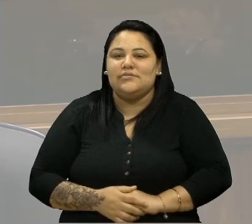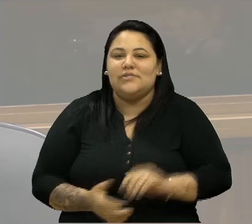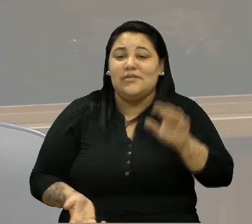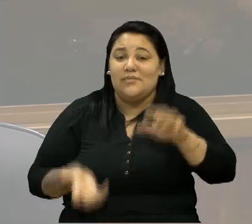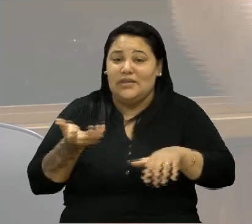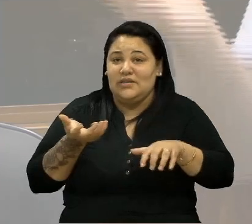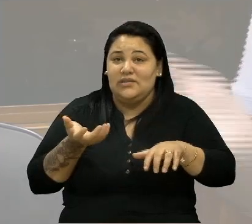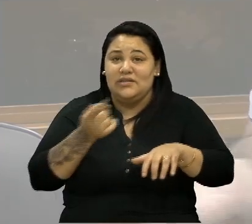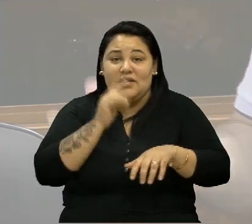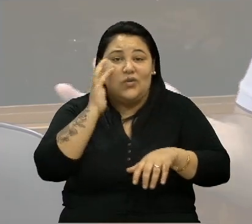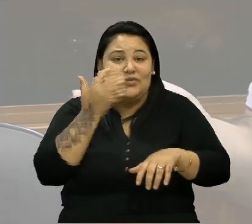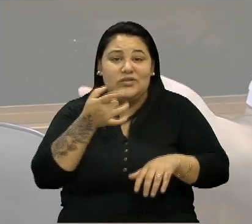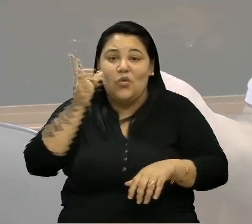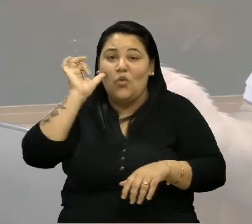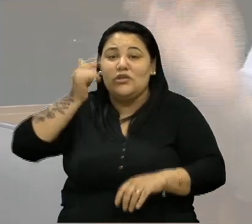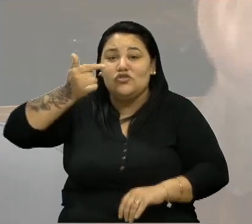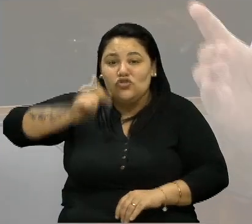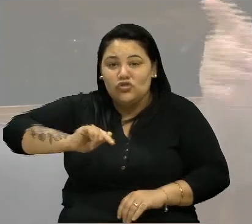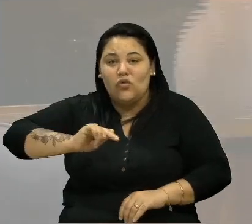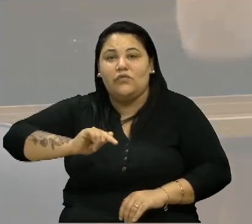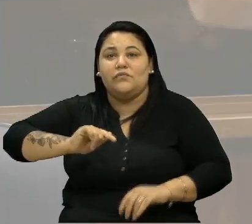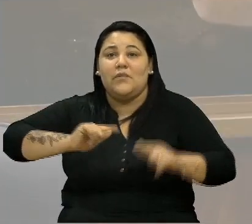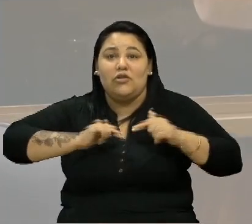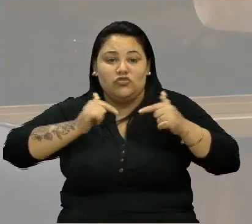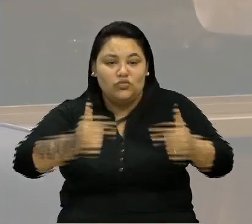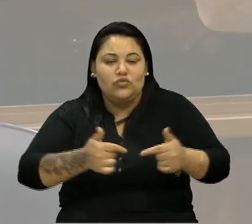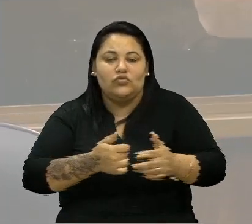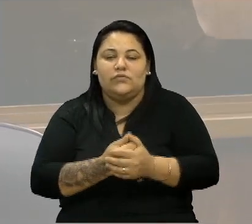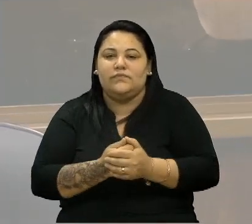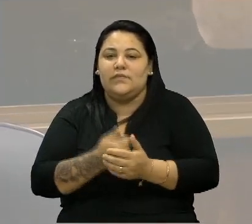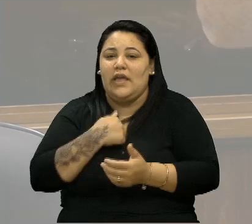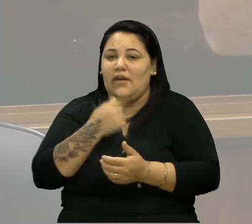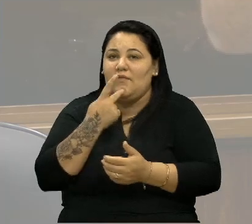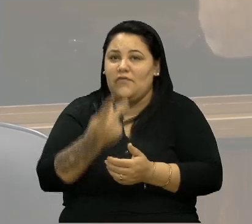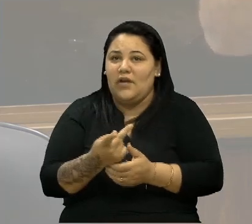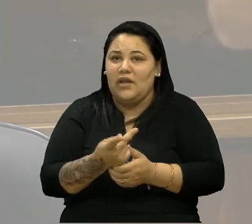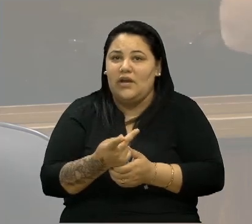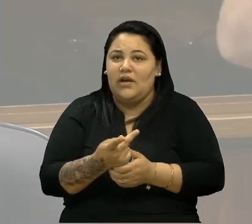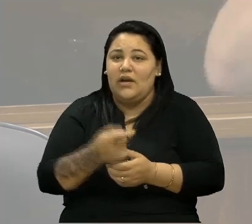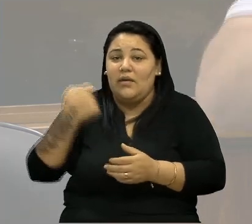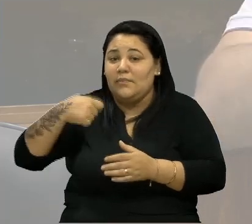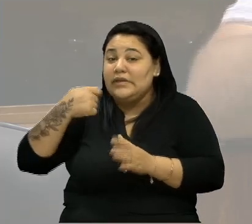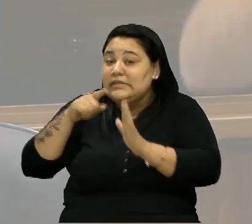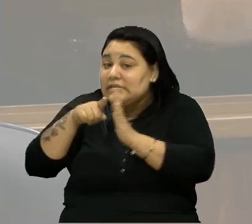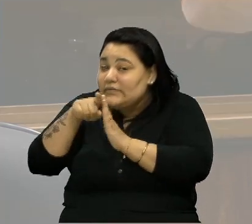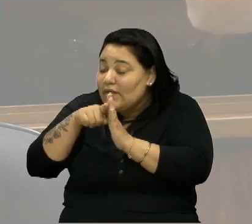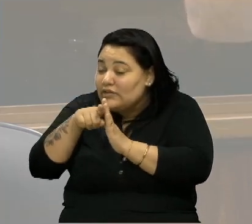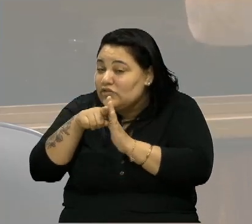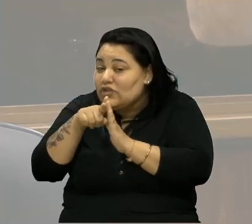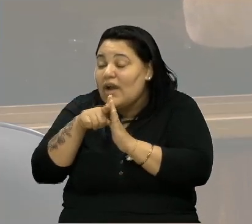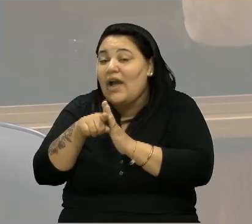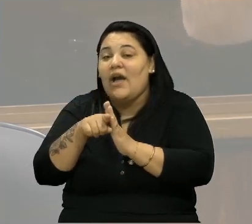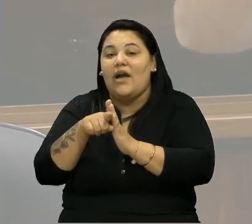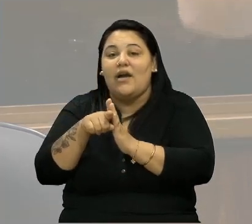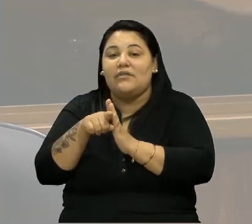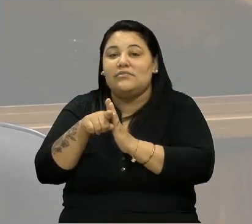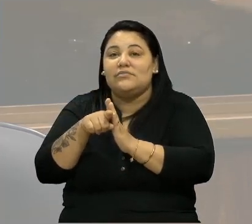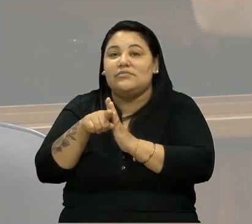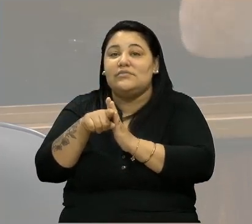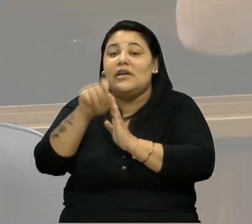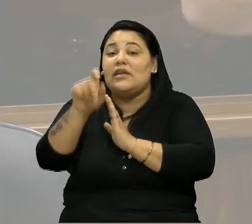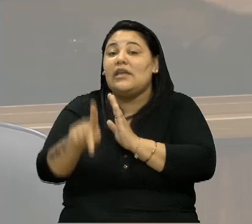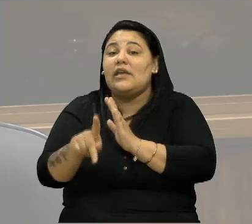está acontecendo ontem mais um ato. Eu disse, há de se investigar. Há de se investigar